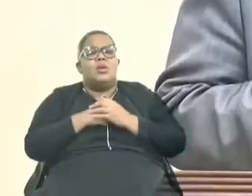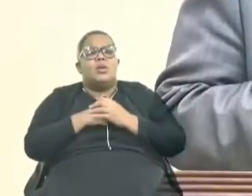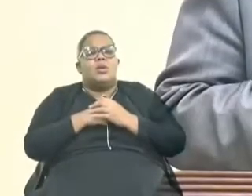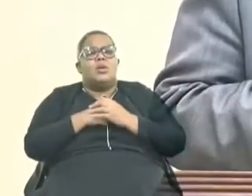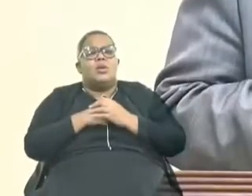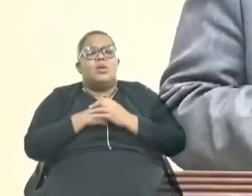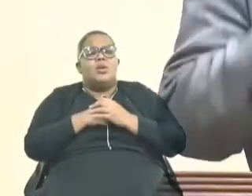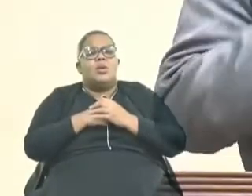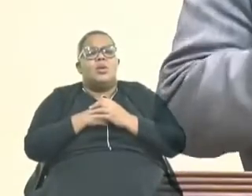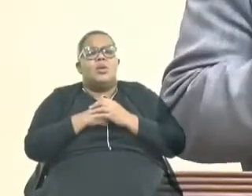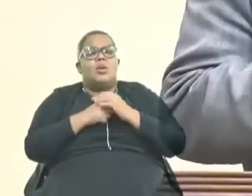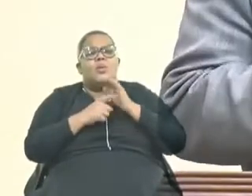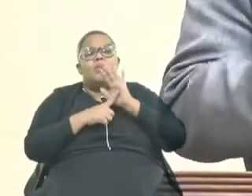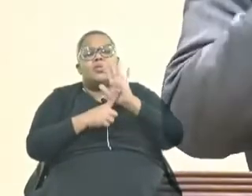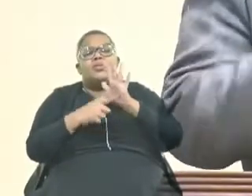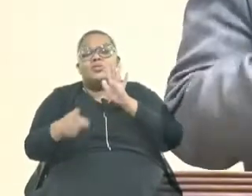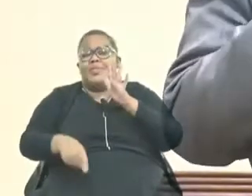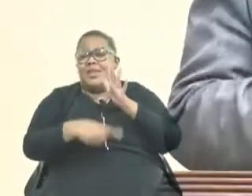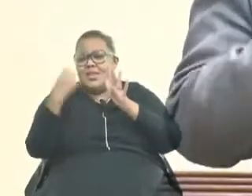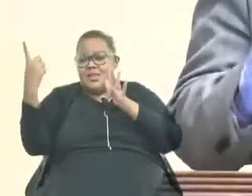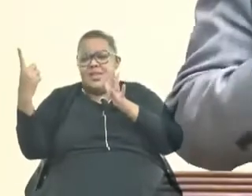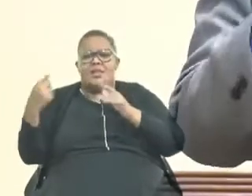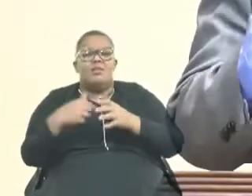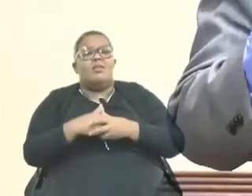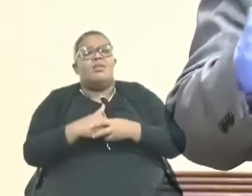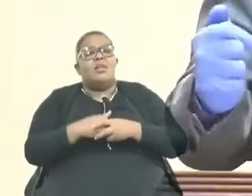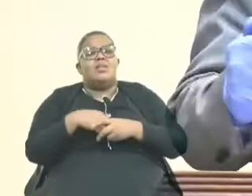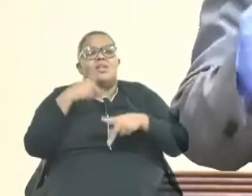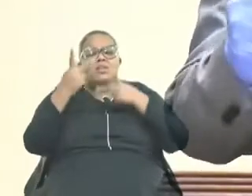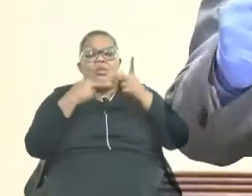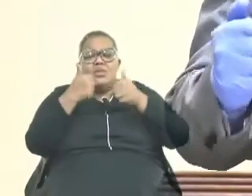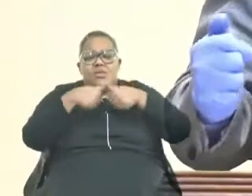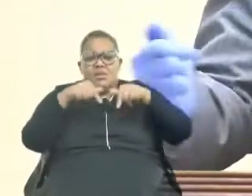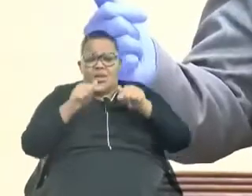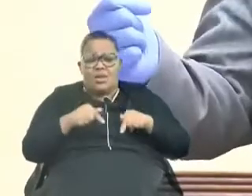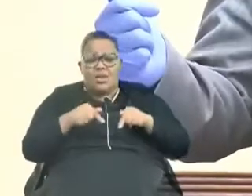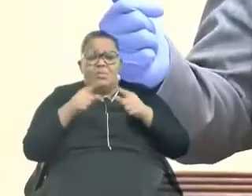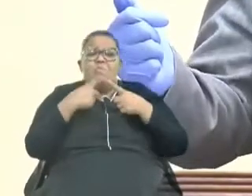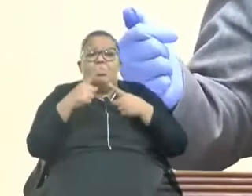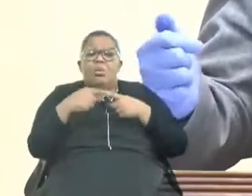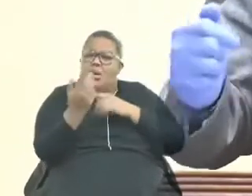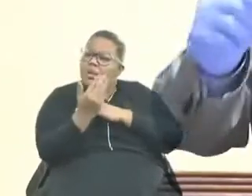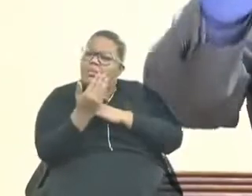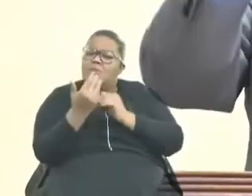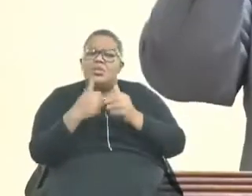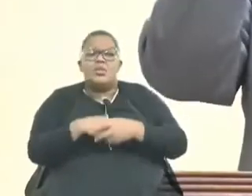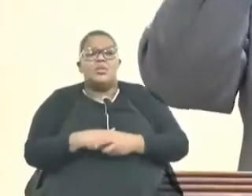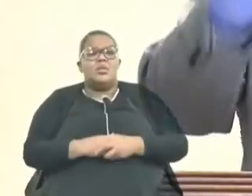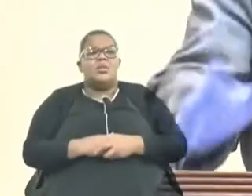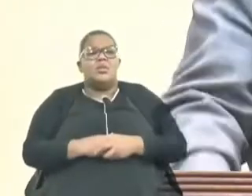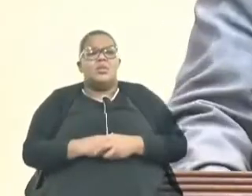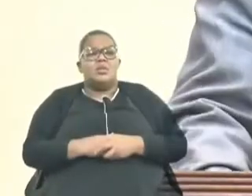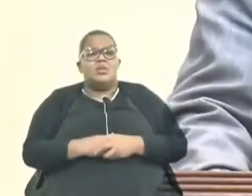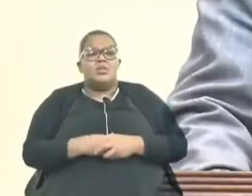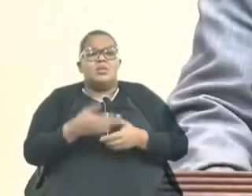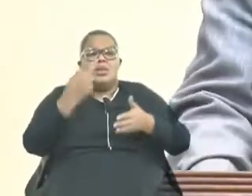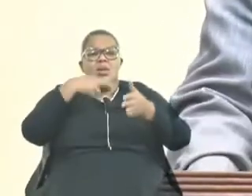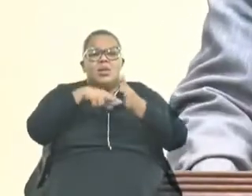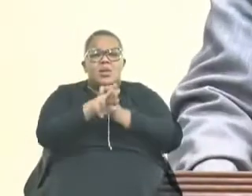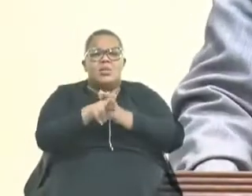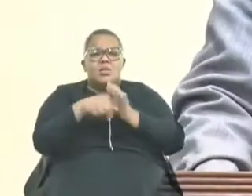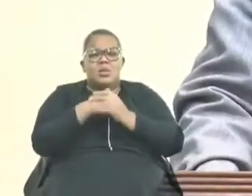terceira vez e ele se levantou e foi a ele disse eis-me aqui porque tu me chamasse então